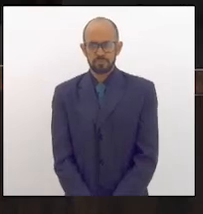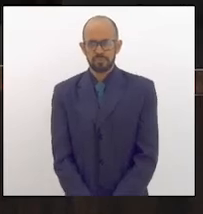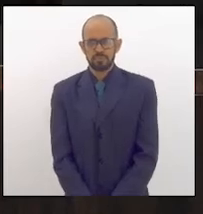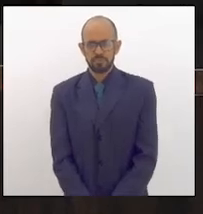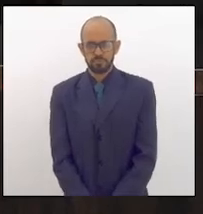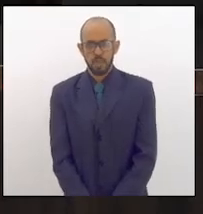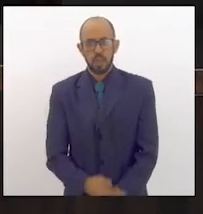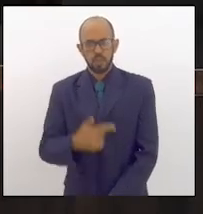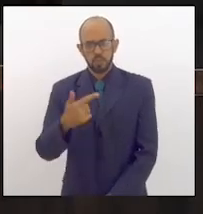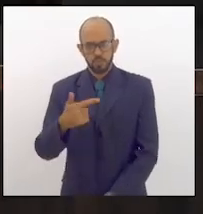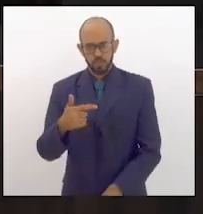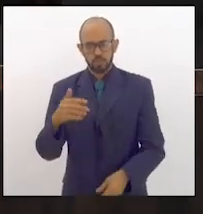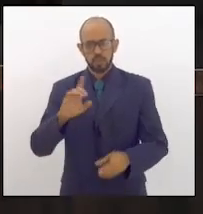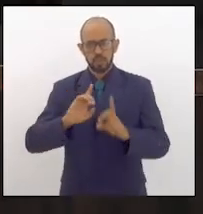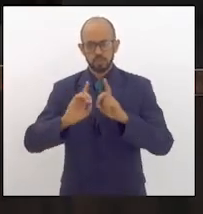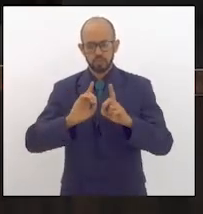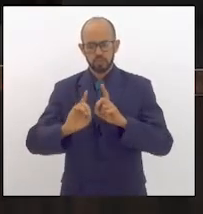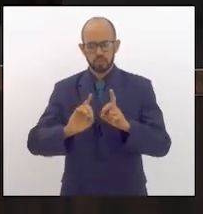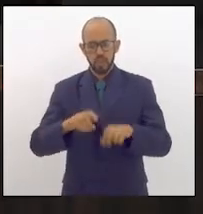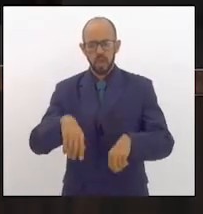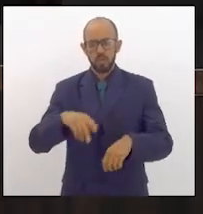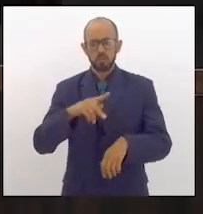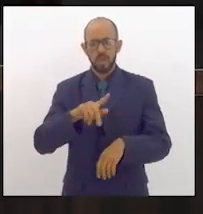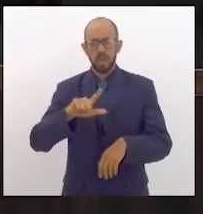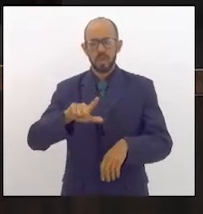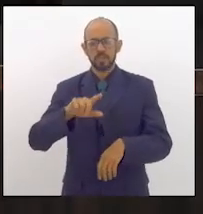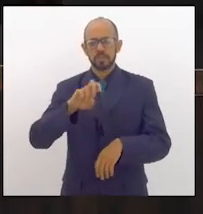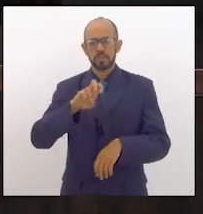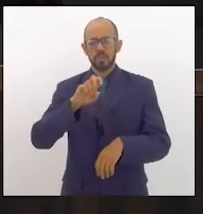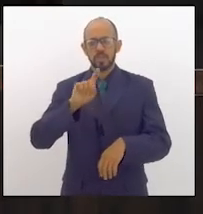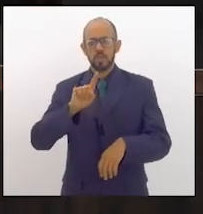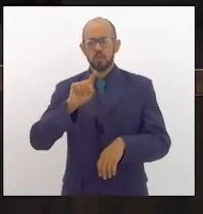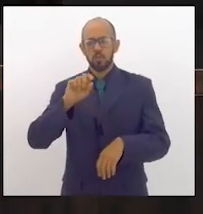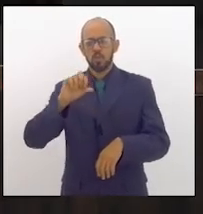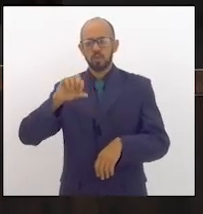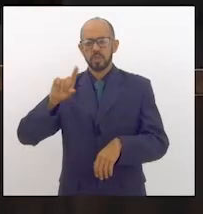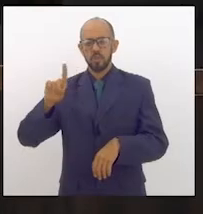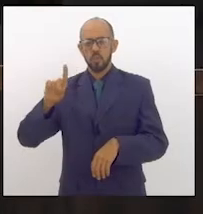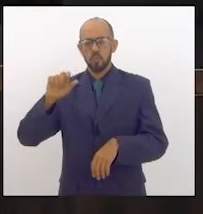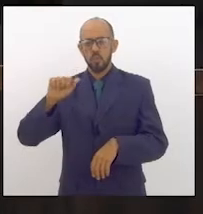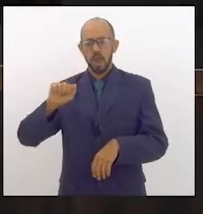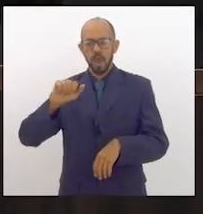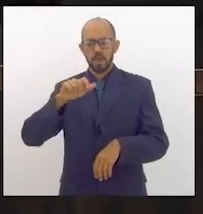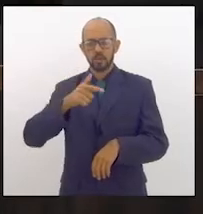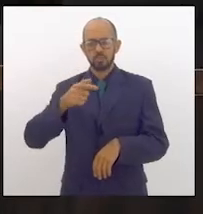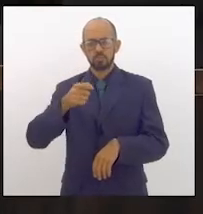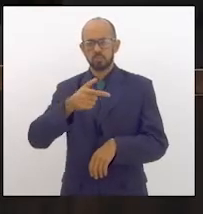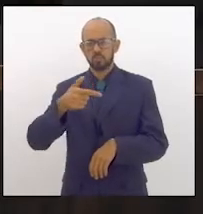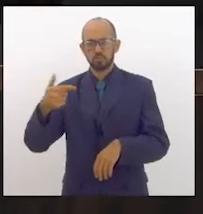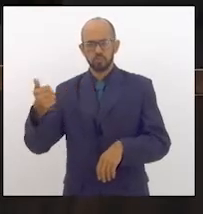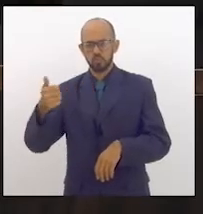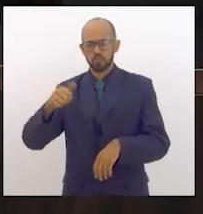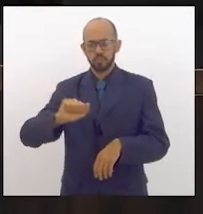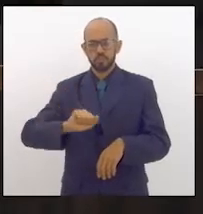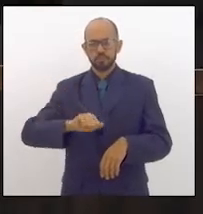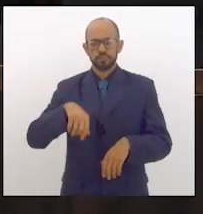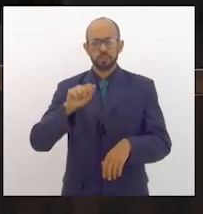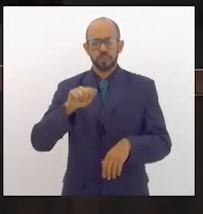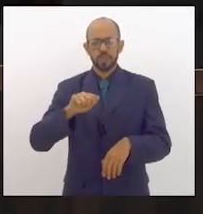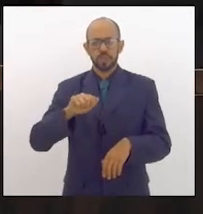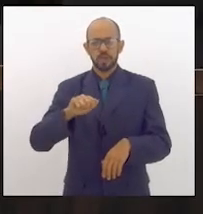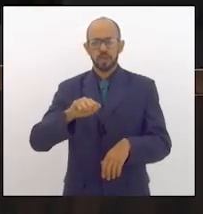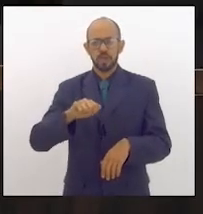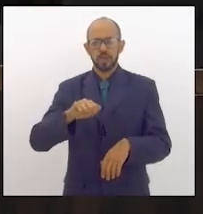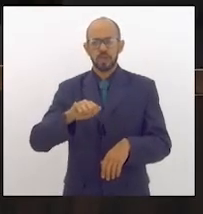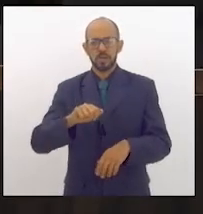e em segunda discussão redação do Vencido o projeto de lei 51/91 ad21 de autoria da comissão parlamentar de inquérito resolução